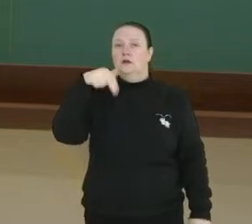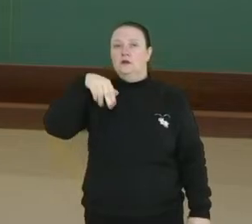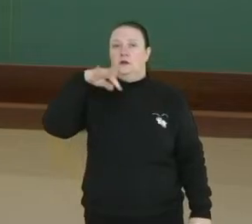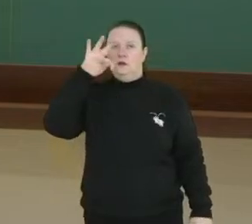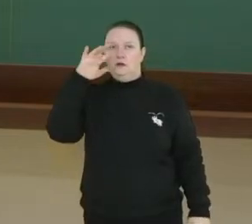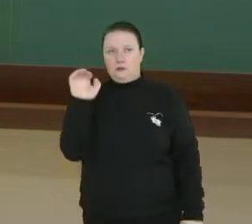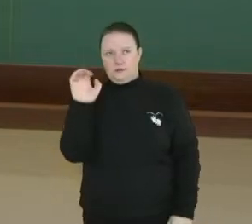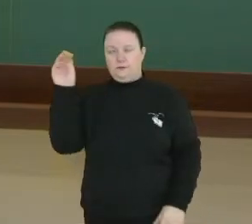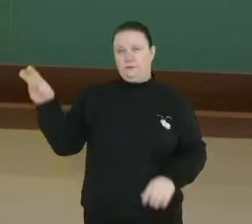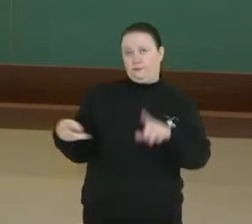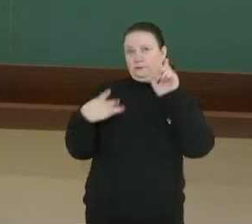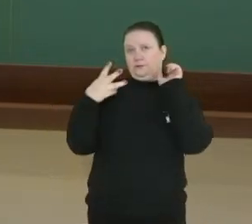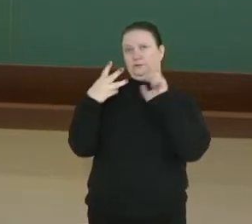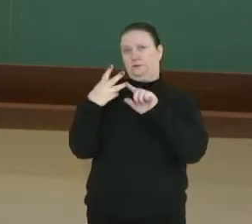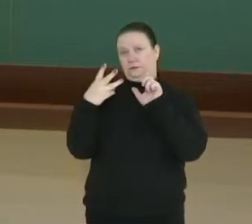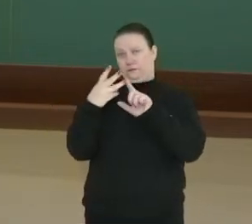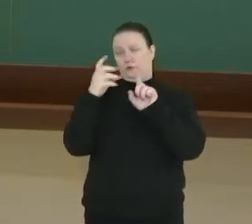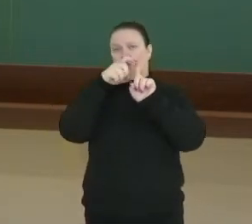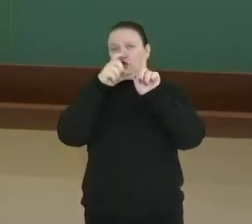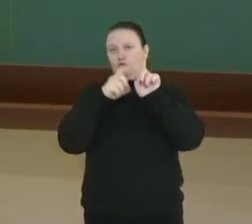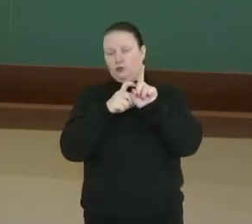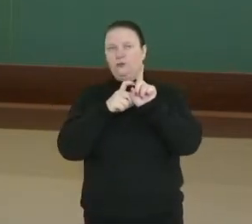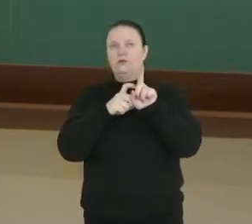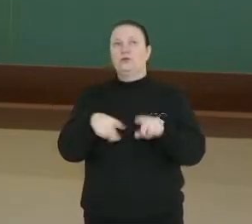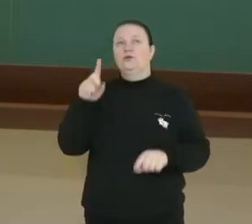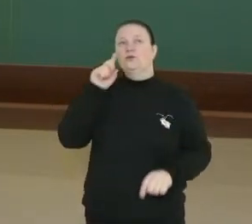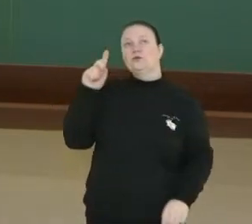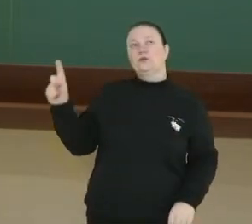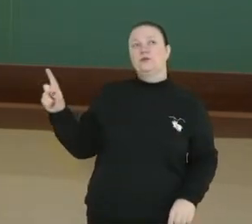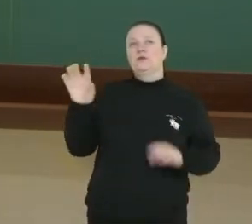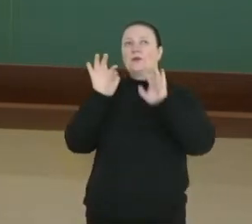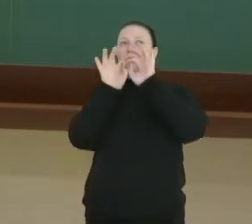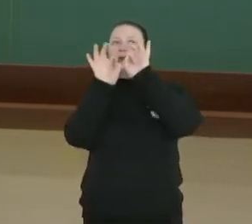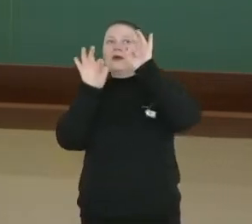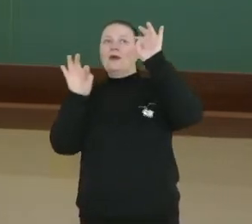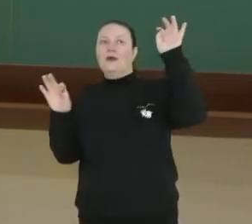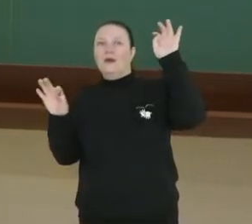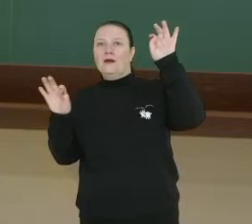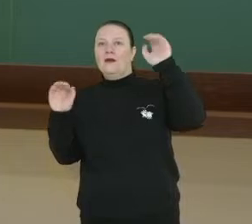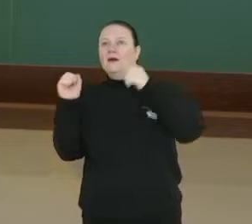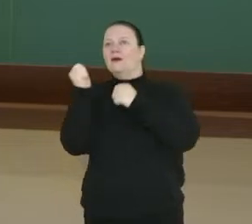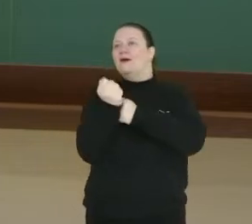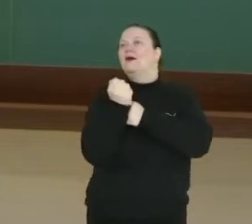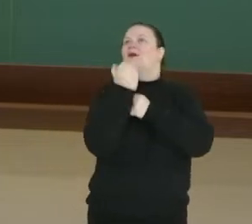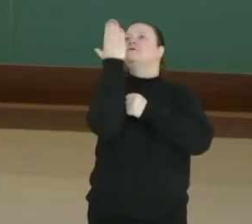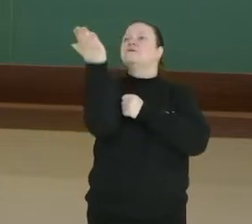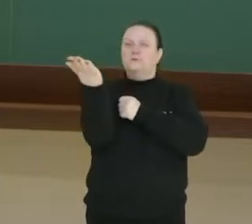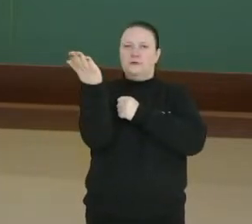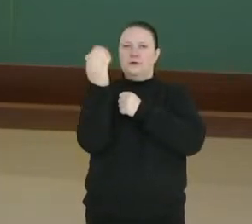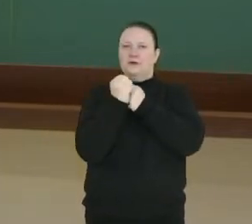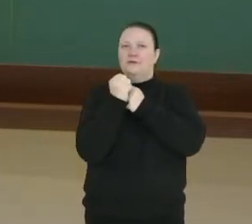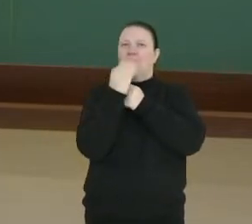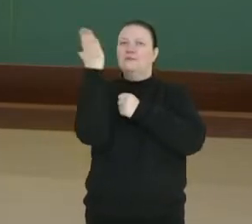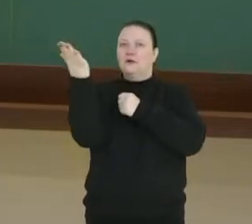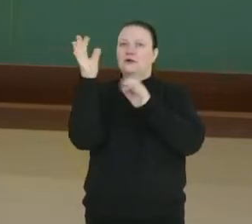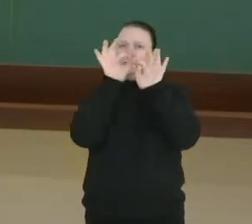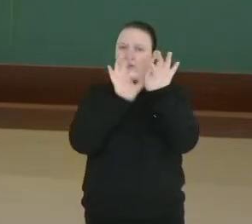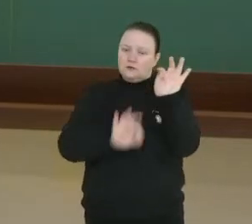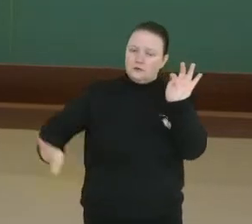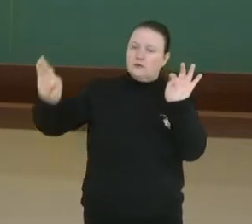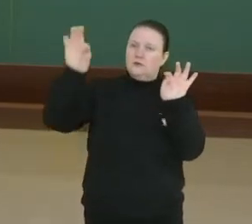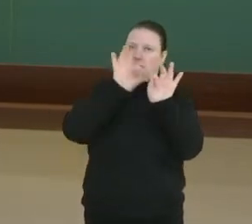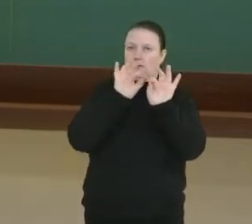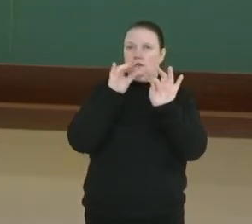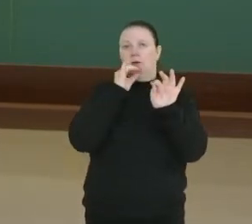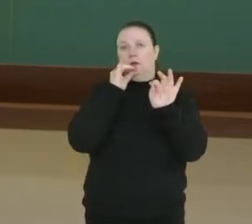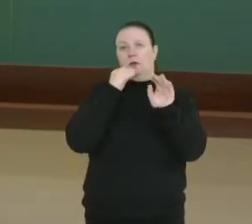E o terceiro caso, que é quando a reta é externa à circunferência, ou seja, está